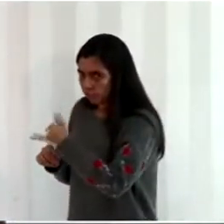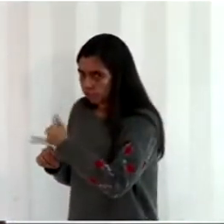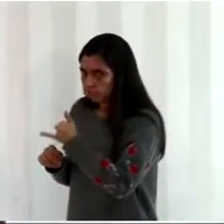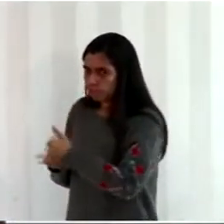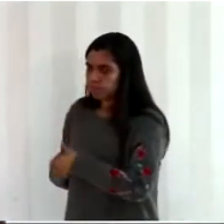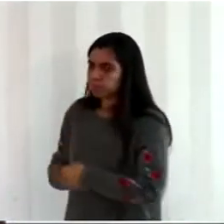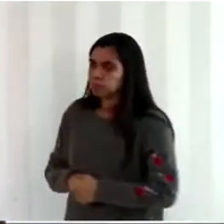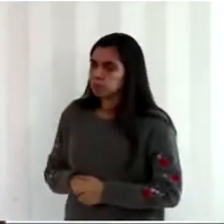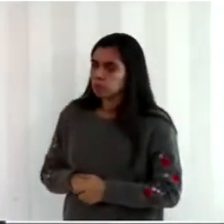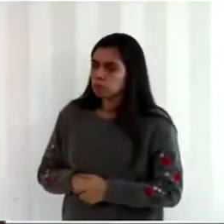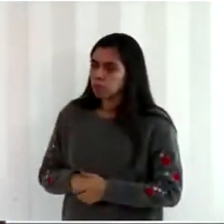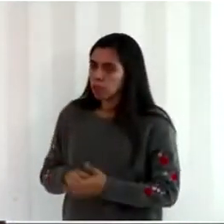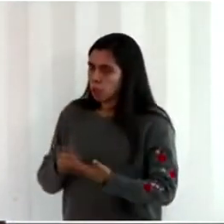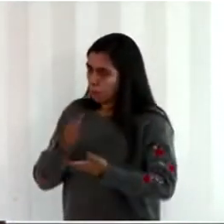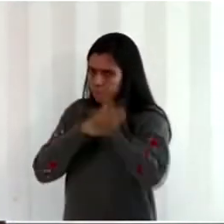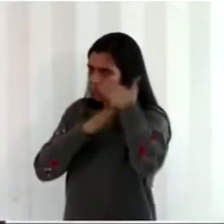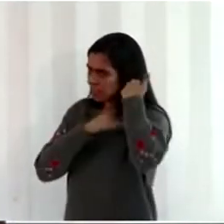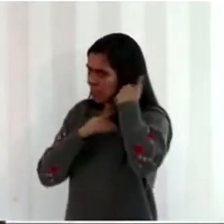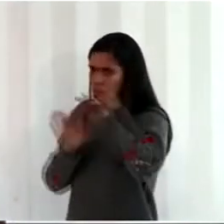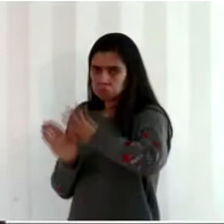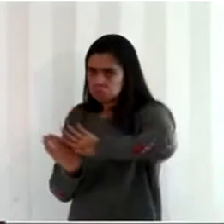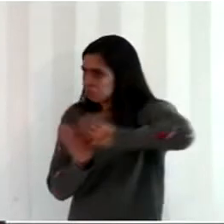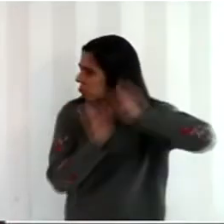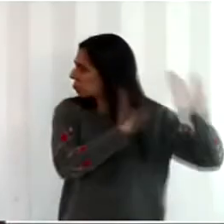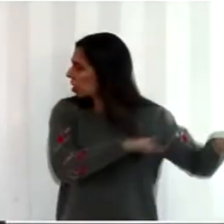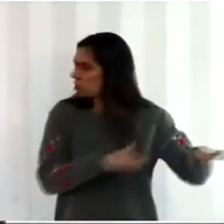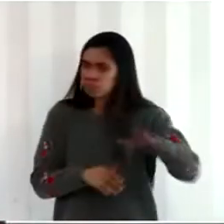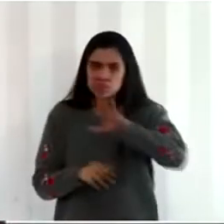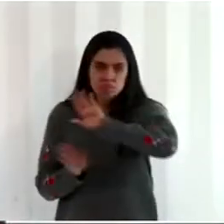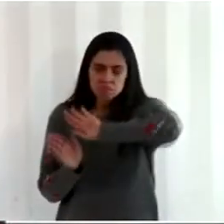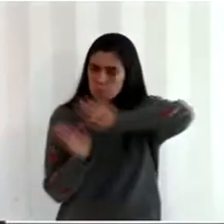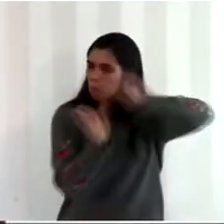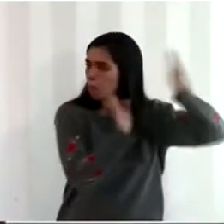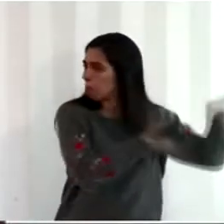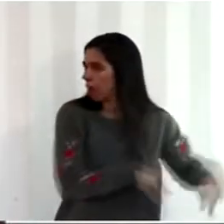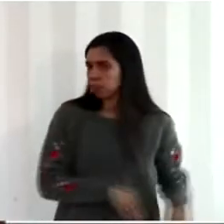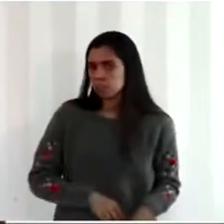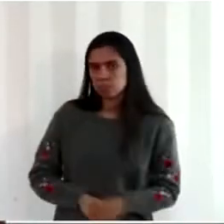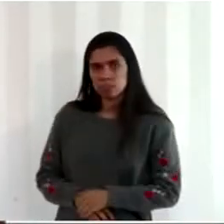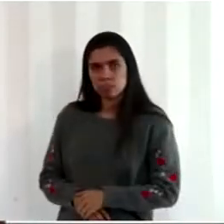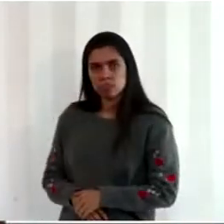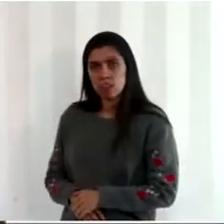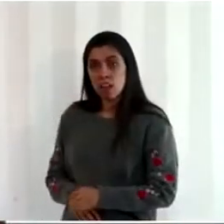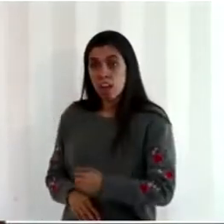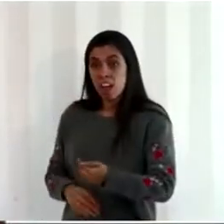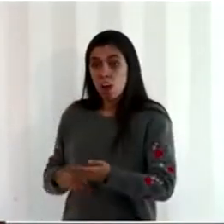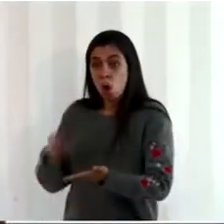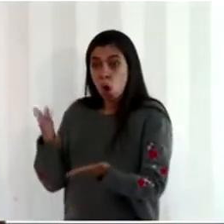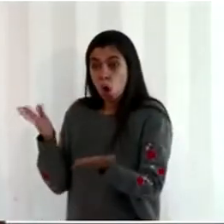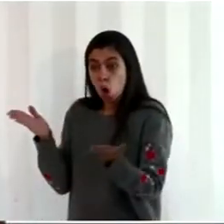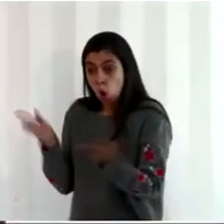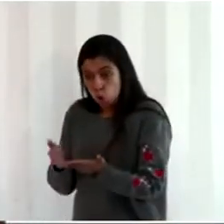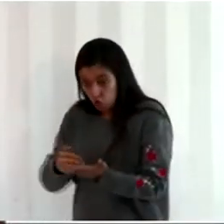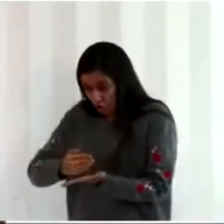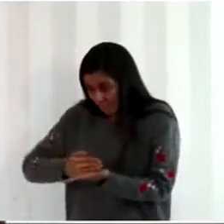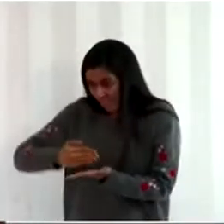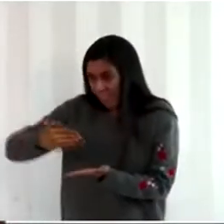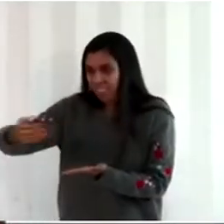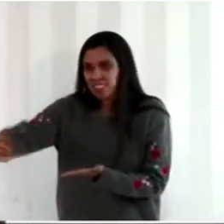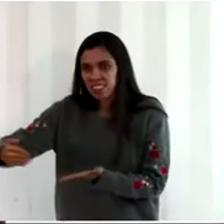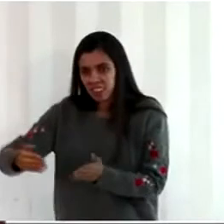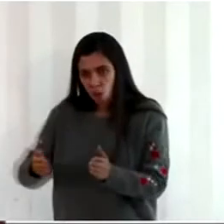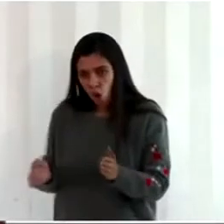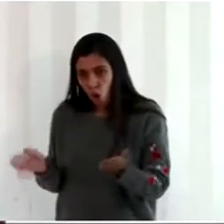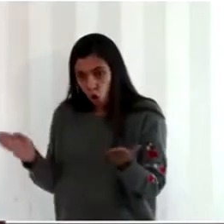ou reconstruindo o templo, e Deus está dizendo, a partir de agora, eu vou fazer algo novo com vocês. Segundo